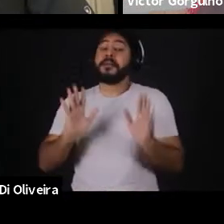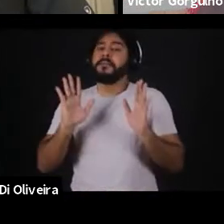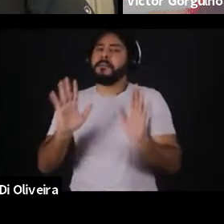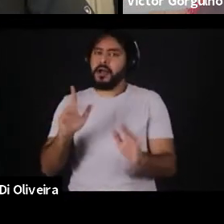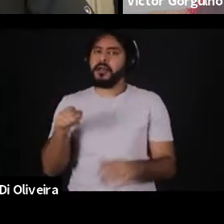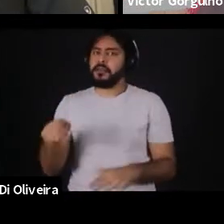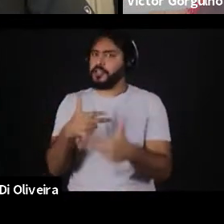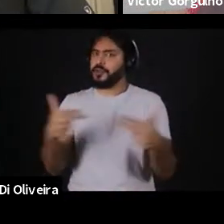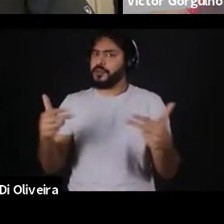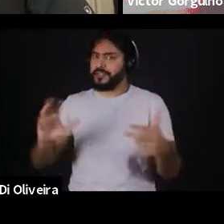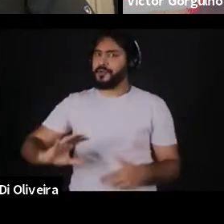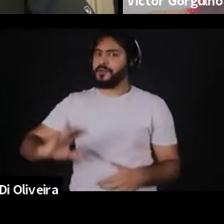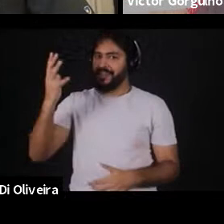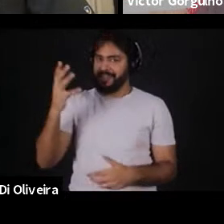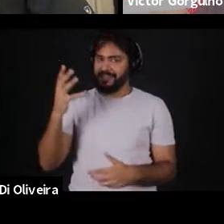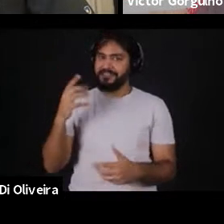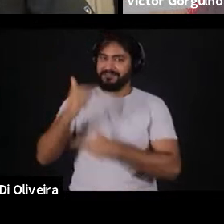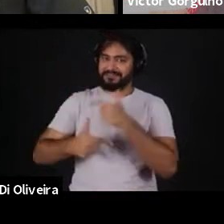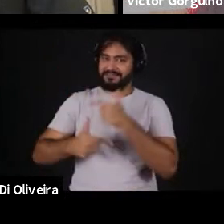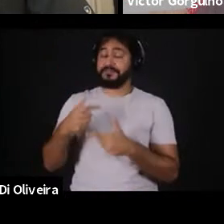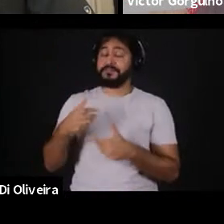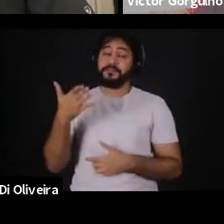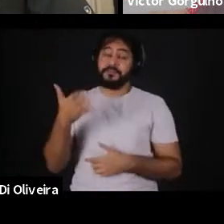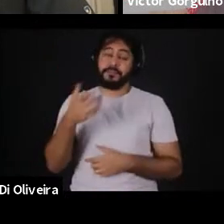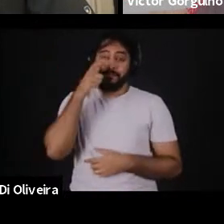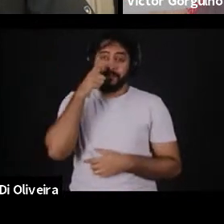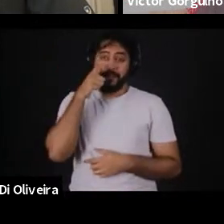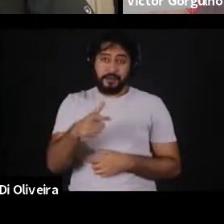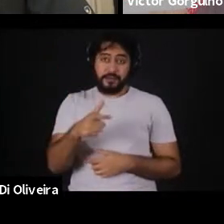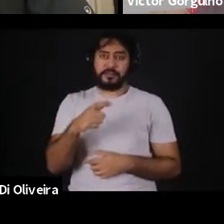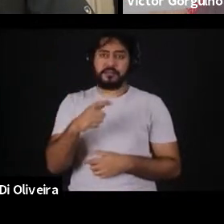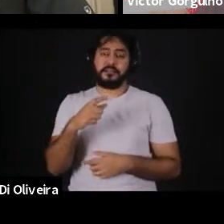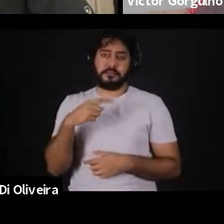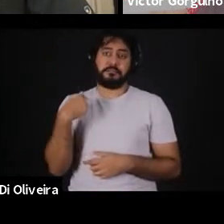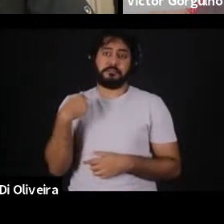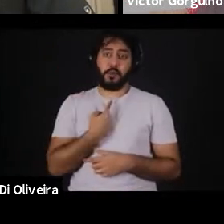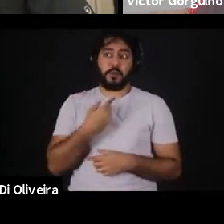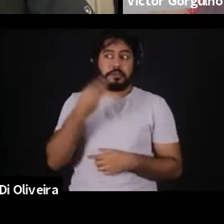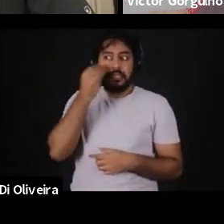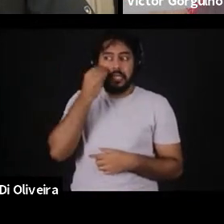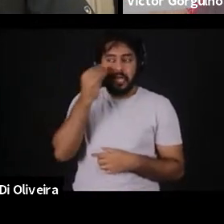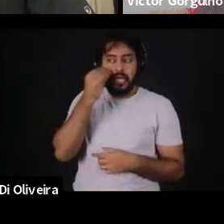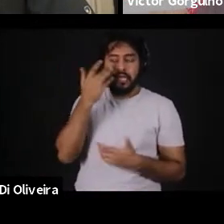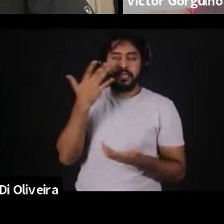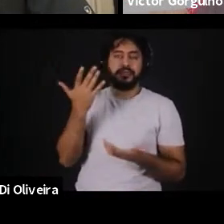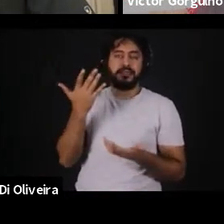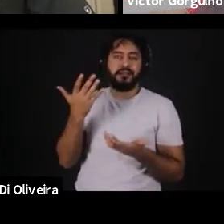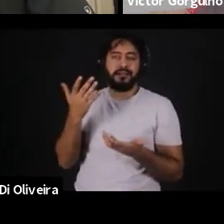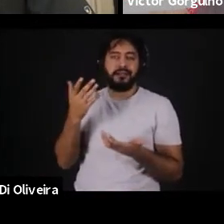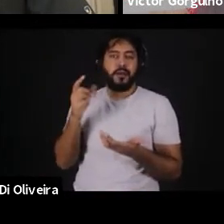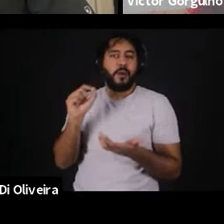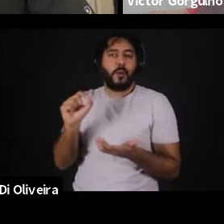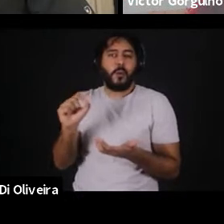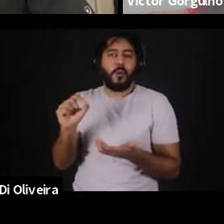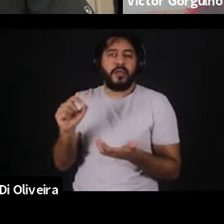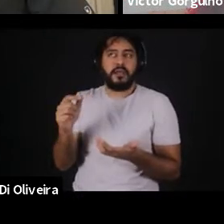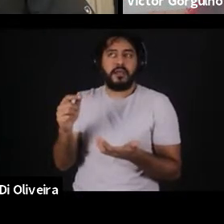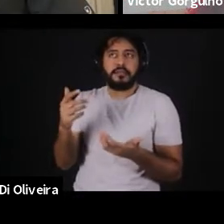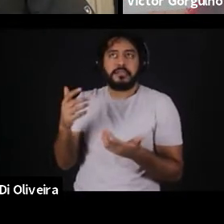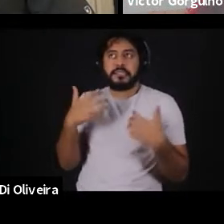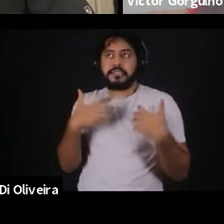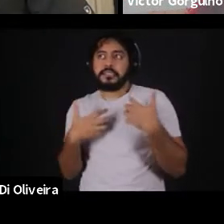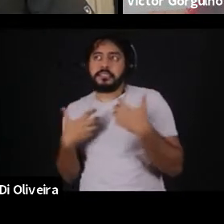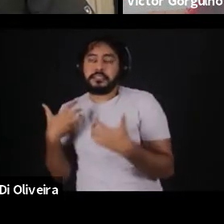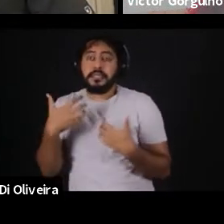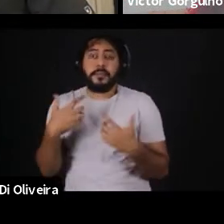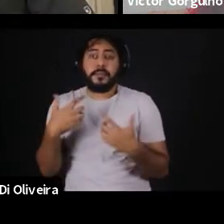no trabalho, né? E é interessante como a gente tenta lidar junto quando essas coisas podem, elas aparecem, porque você percebe que você precisa ser um pouco menos, né?